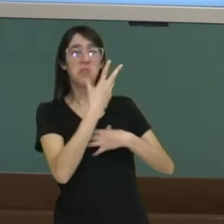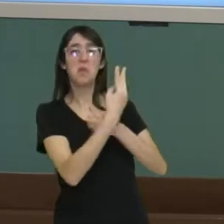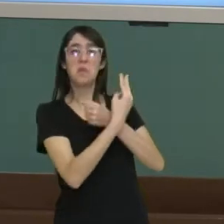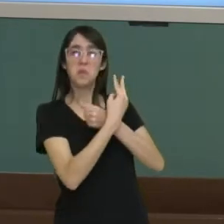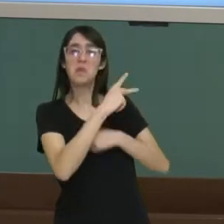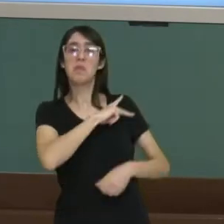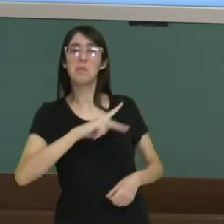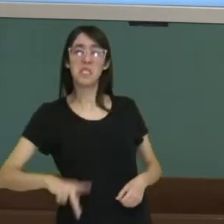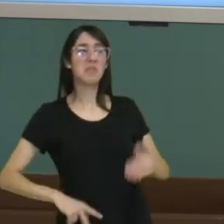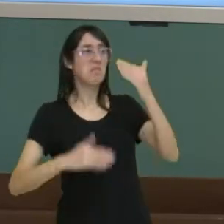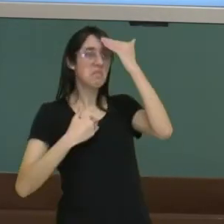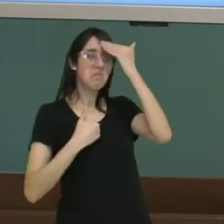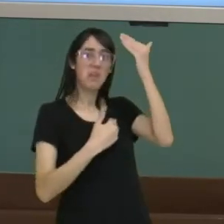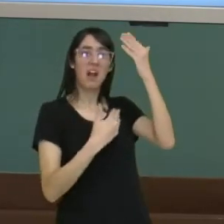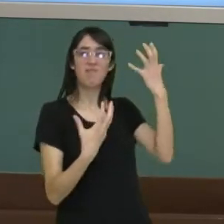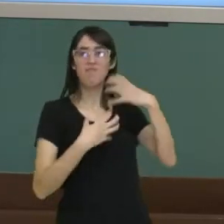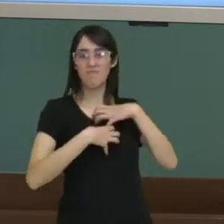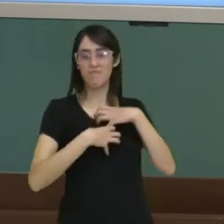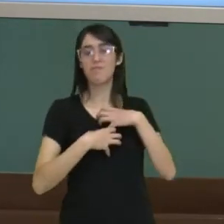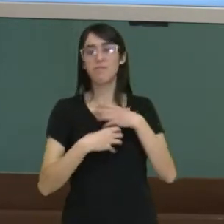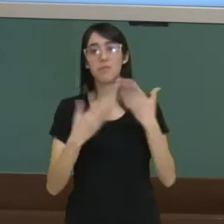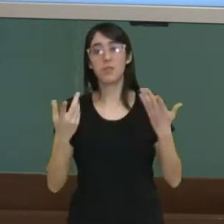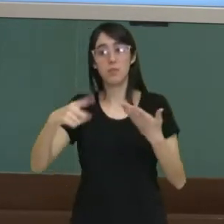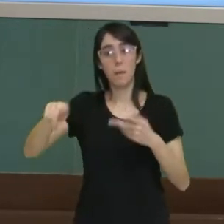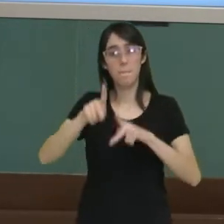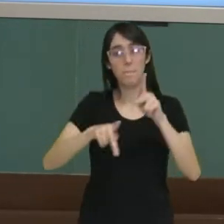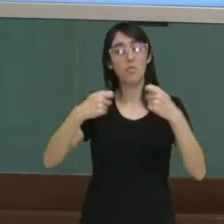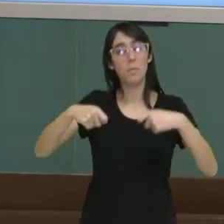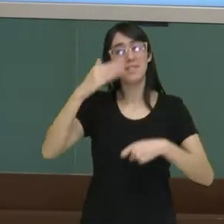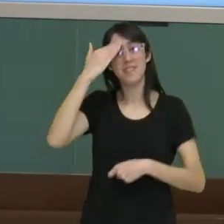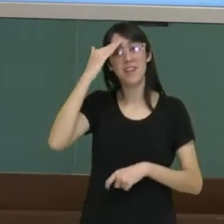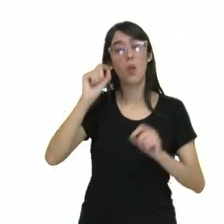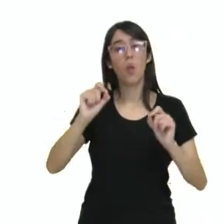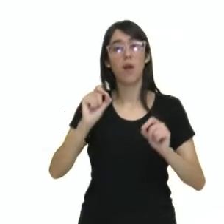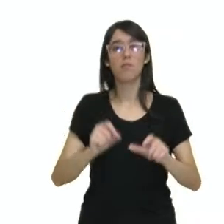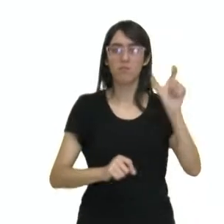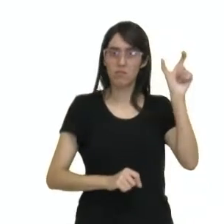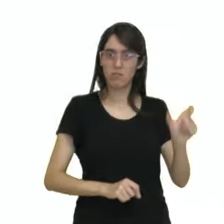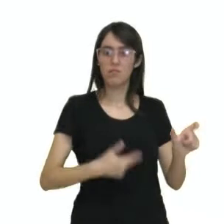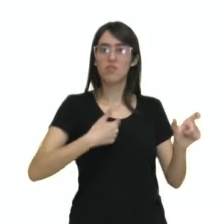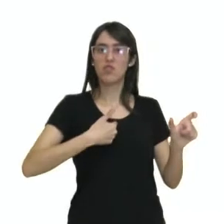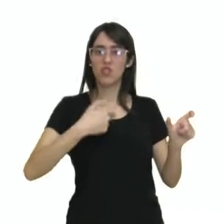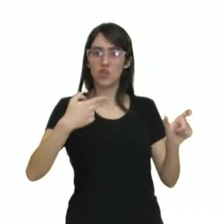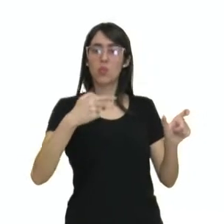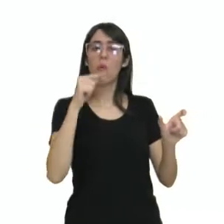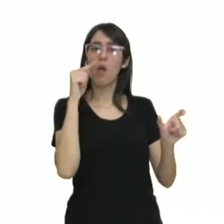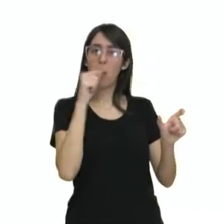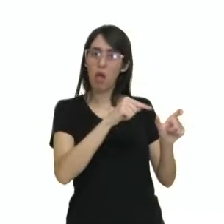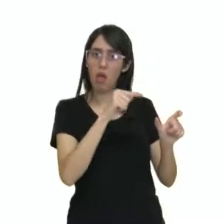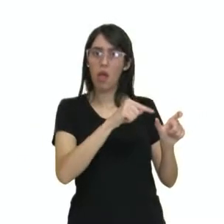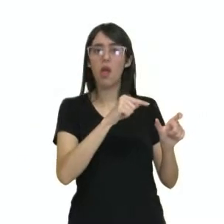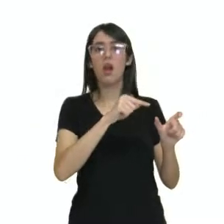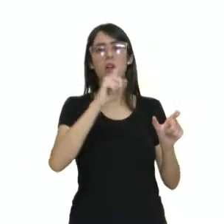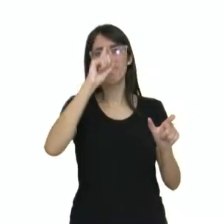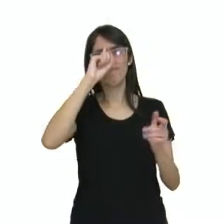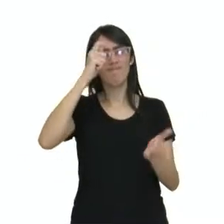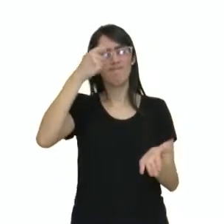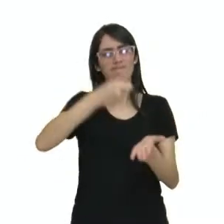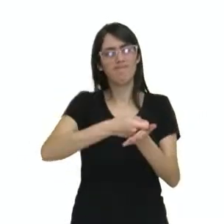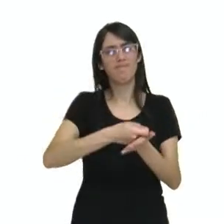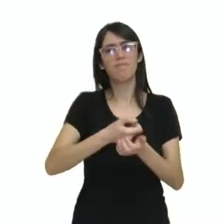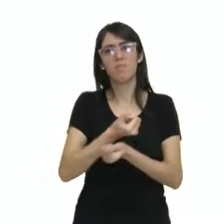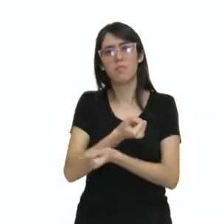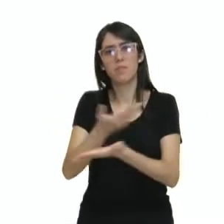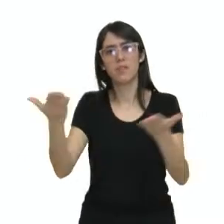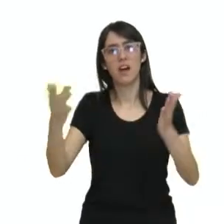presidente. Olha só, então o povo deveria entender que foi Getúlio que decidiu dar direitos aos trabalhistas